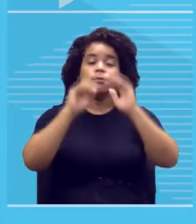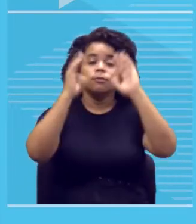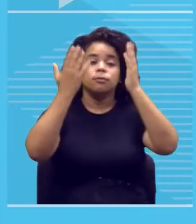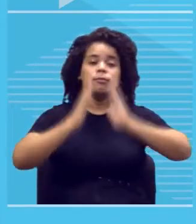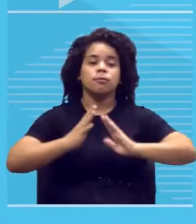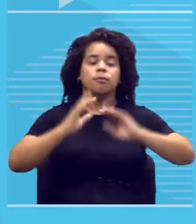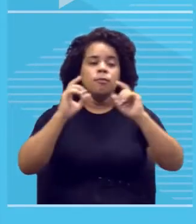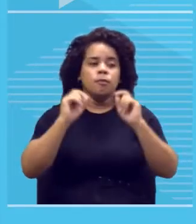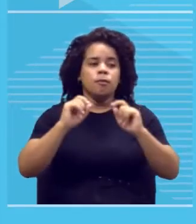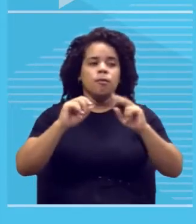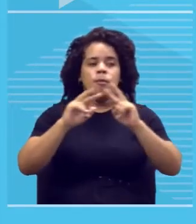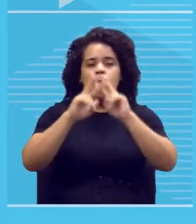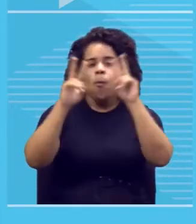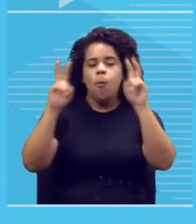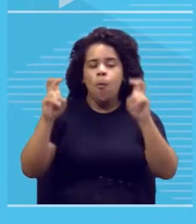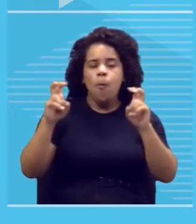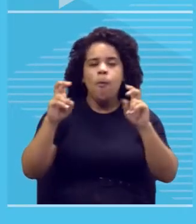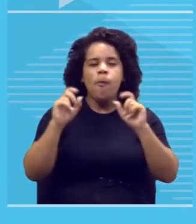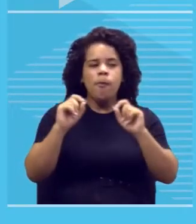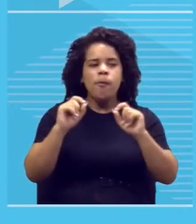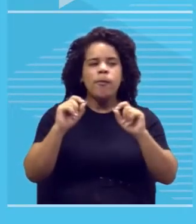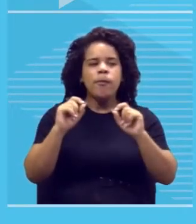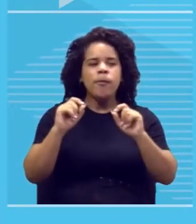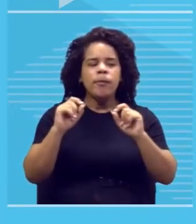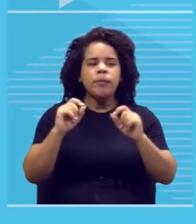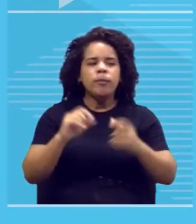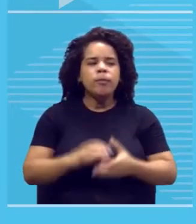do posicionamento passivo